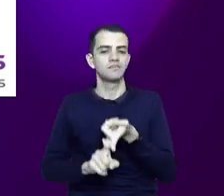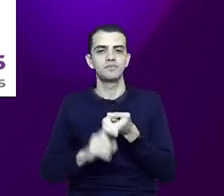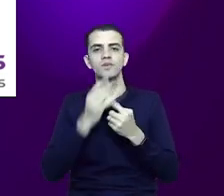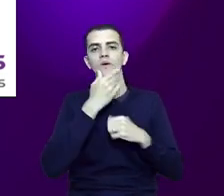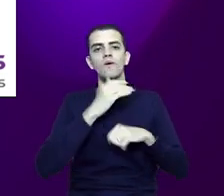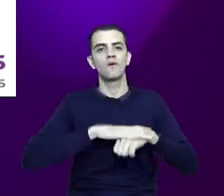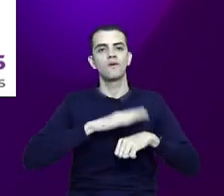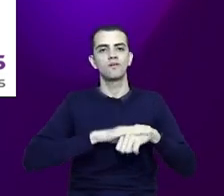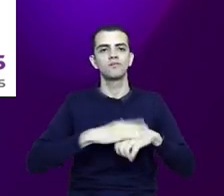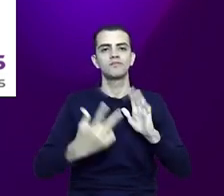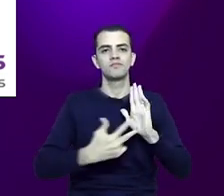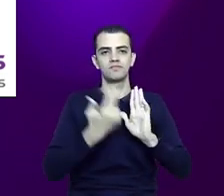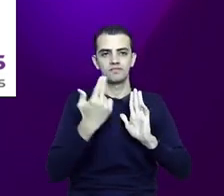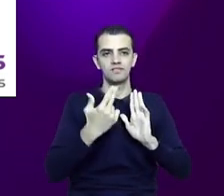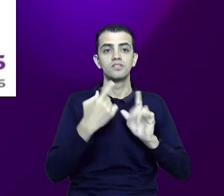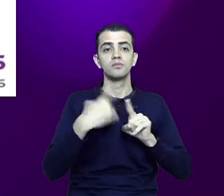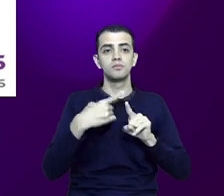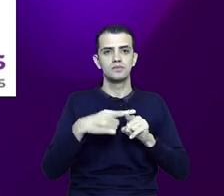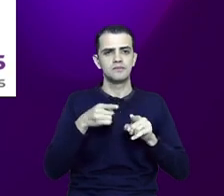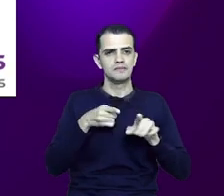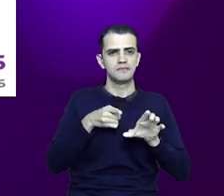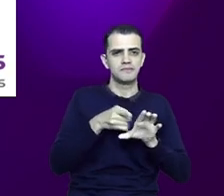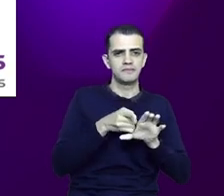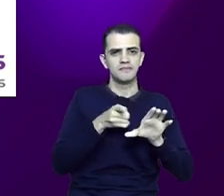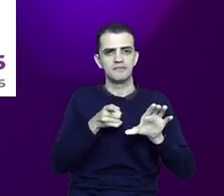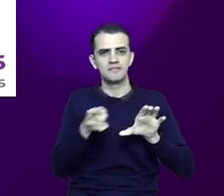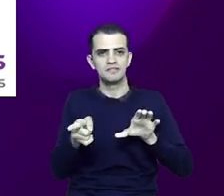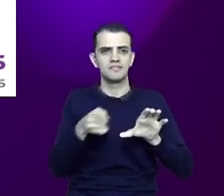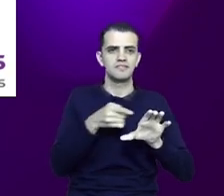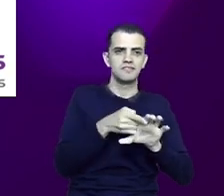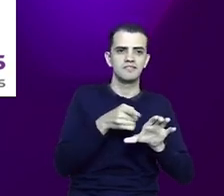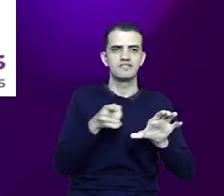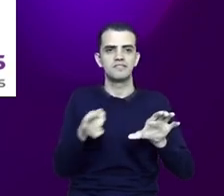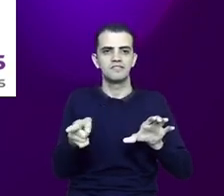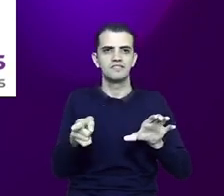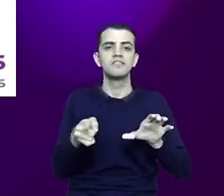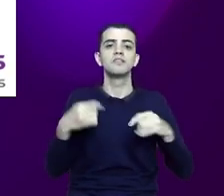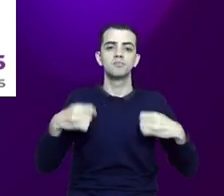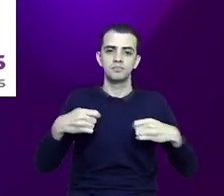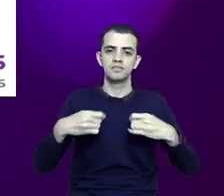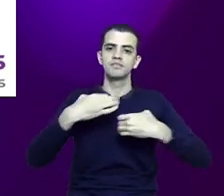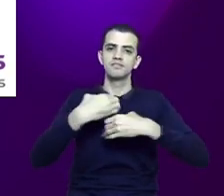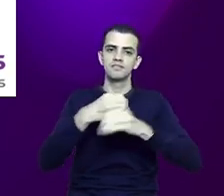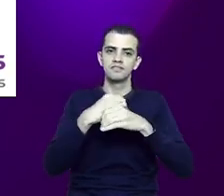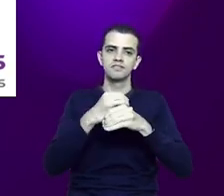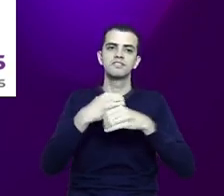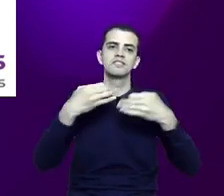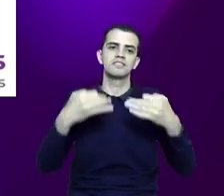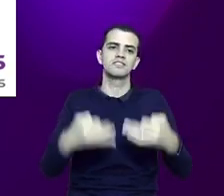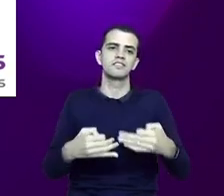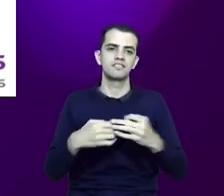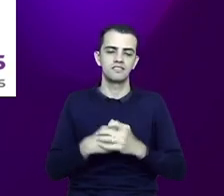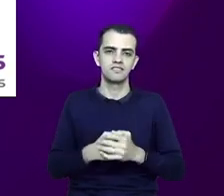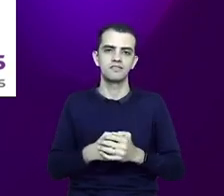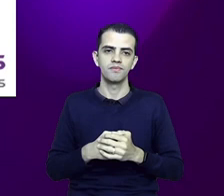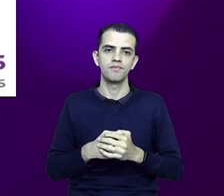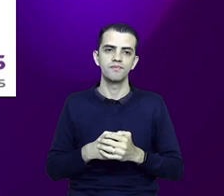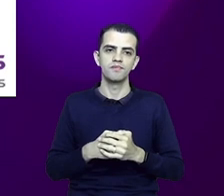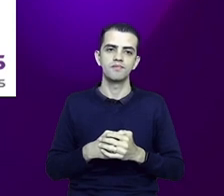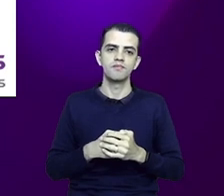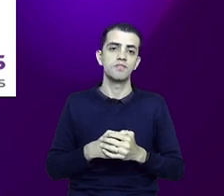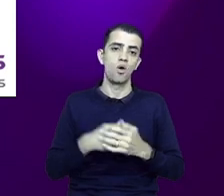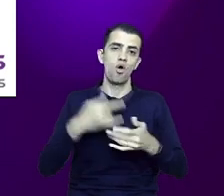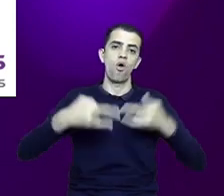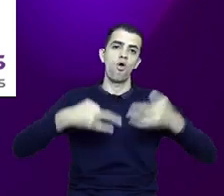quê? Porque ela projeta o caminho do seu parafuso e você precisa calibrar isso. De forma nenhuma ela vai operar por você, não é um robô